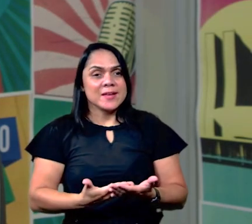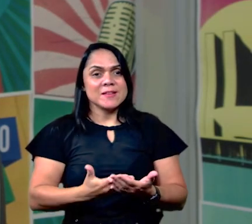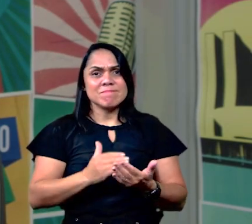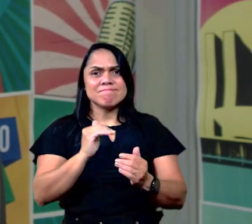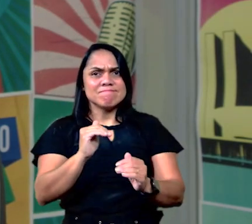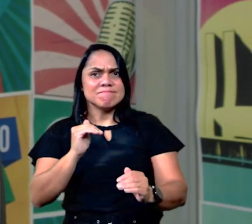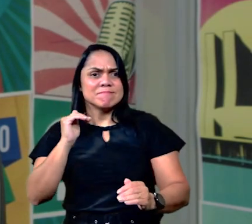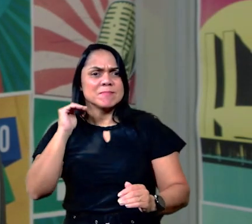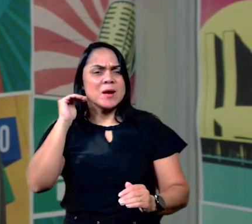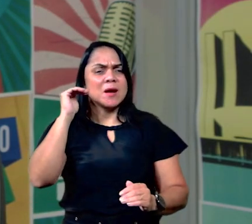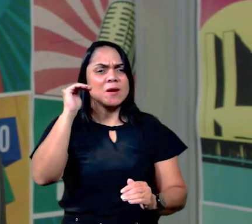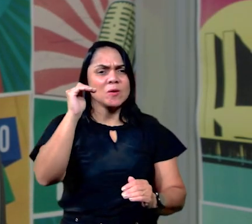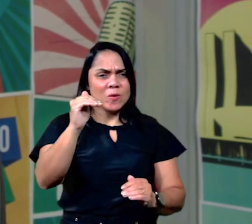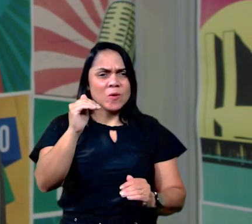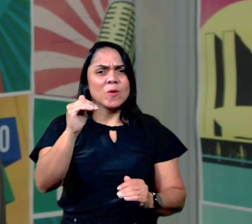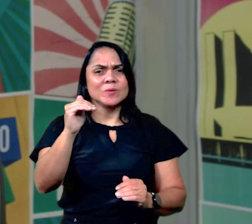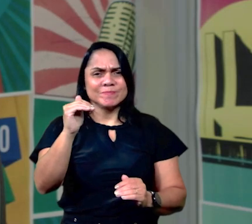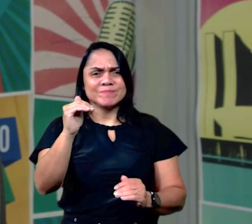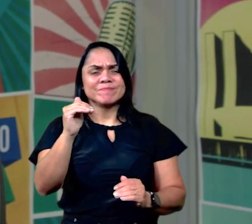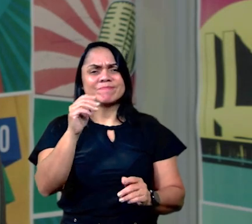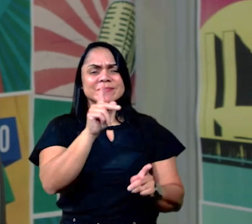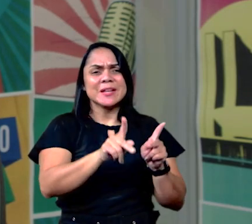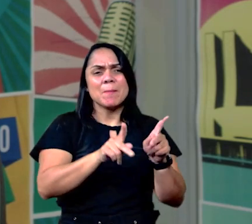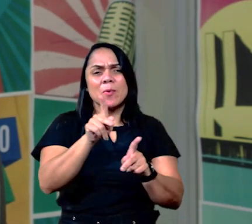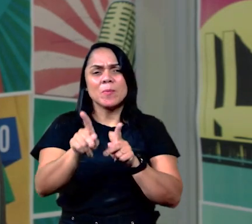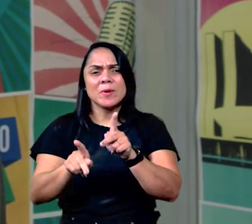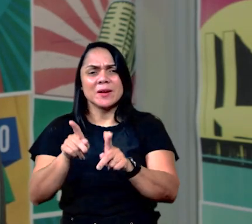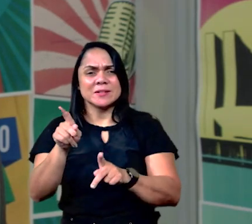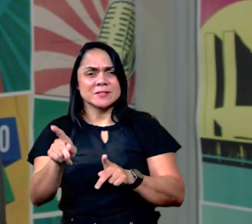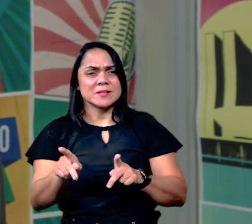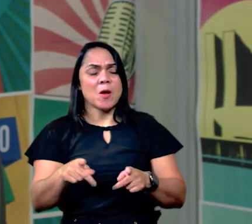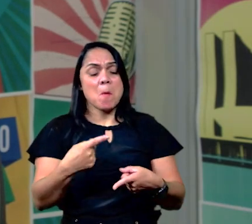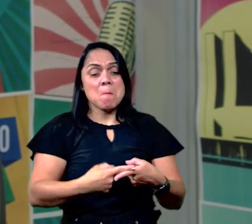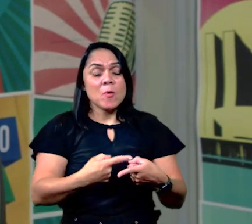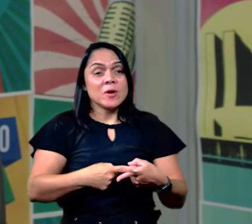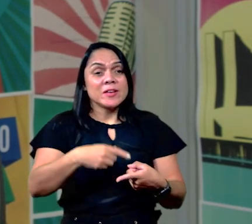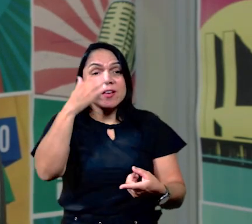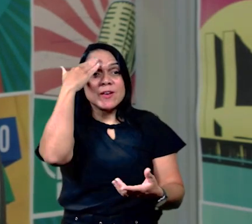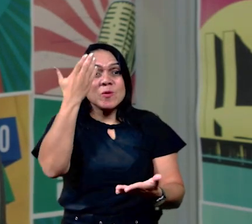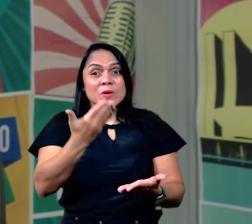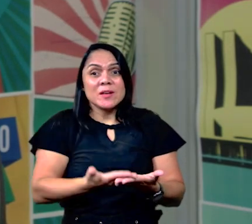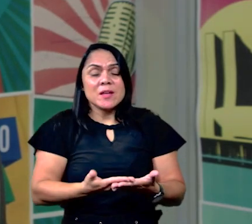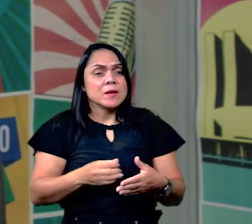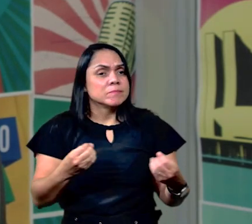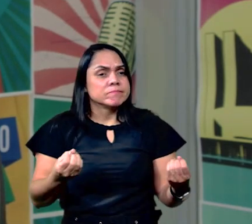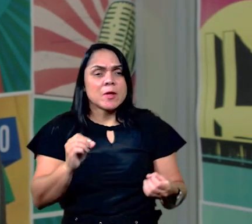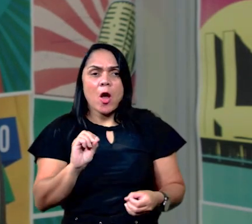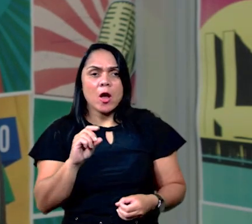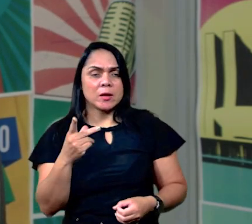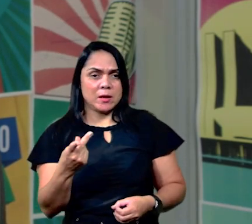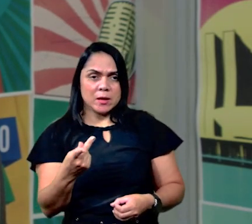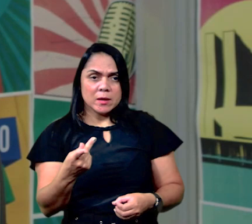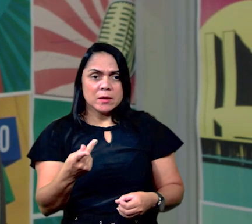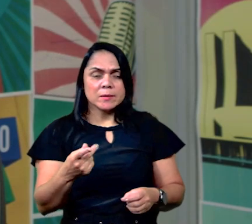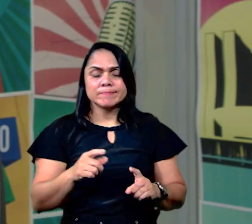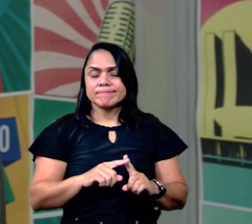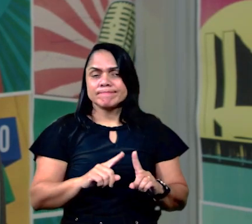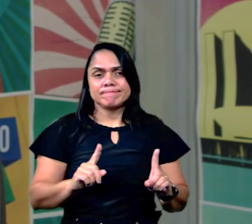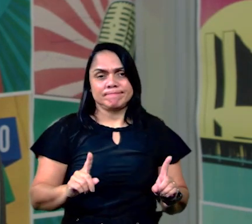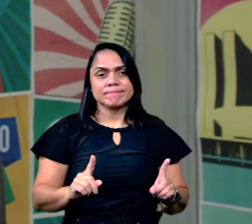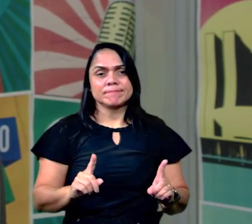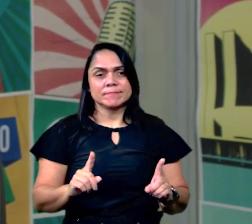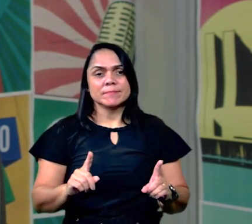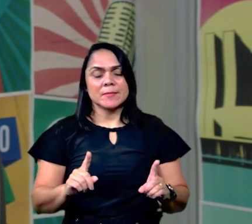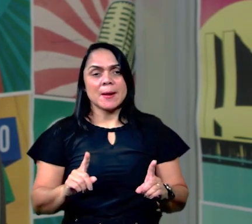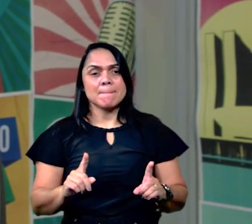ela é numericamente maior na população, ela é maior porque eu creio que ela é maior, e aí tudo bem, porque é a sua subjetividade